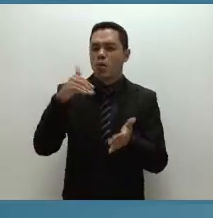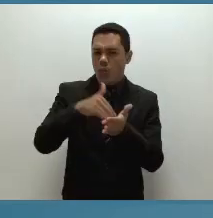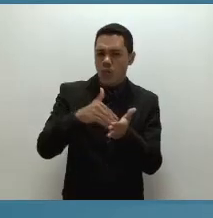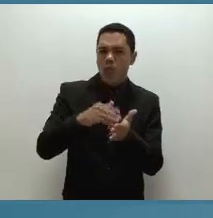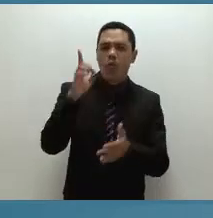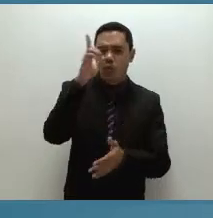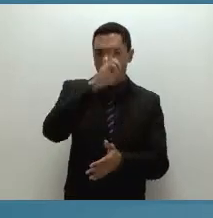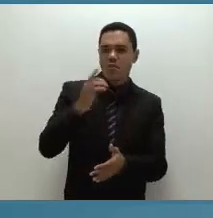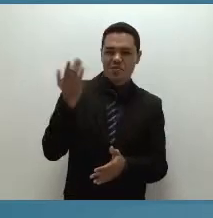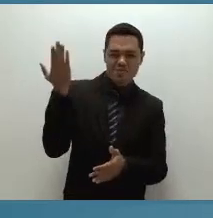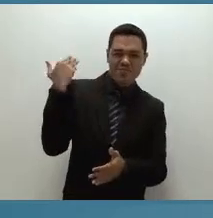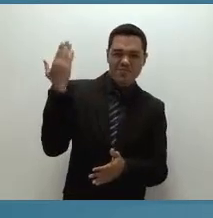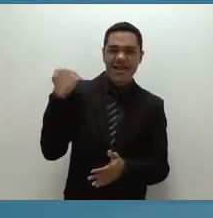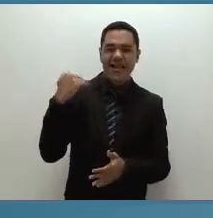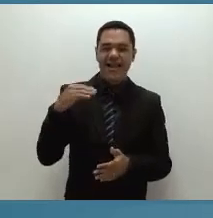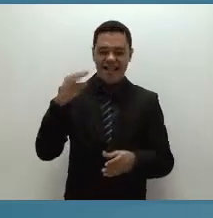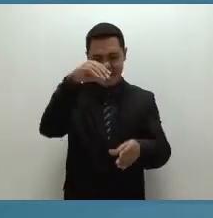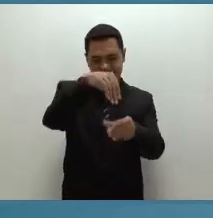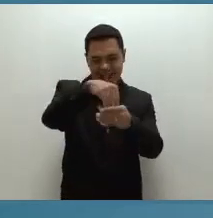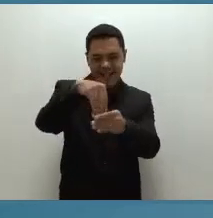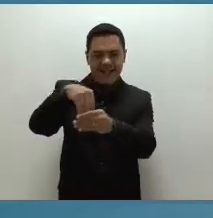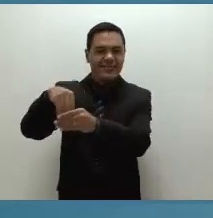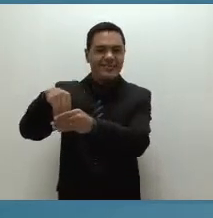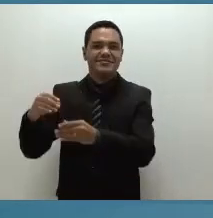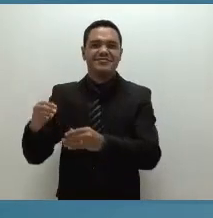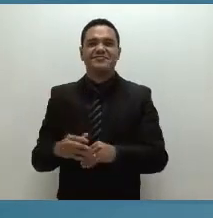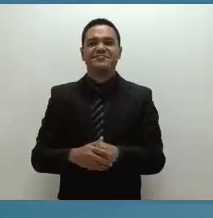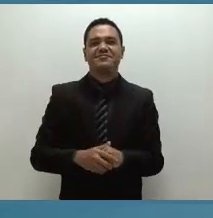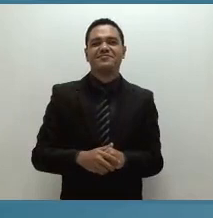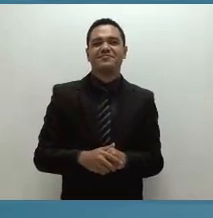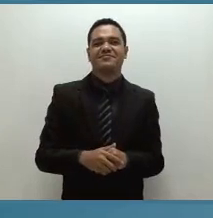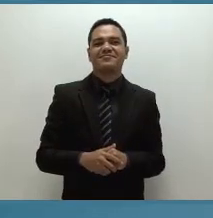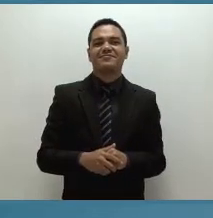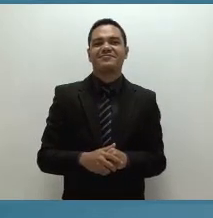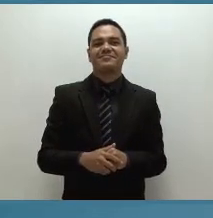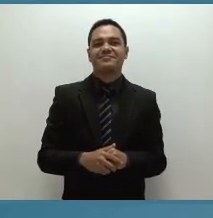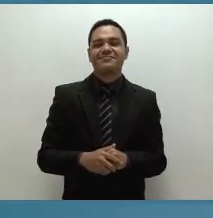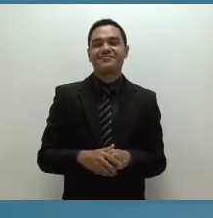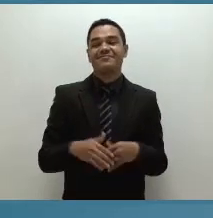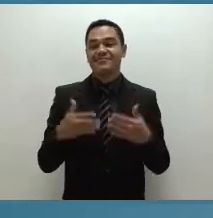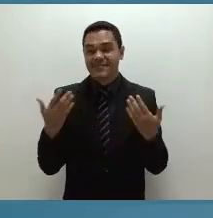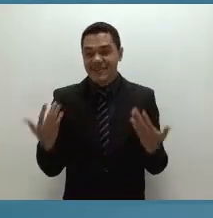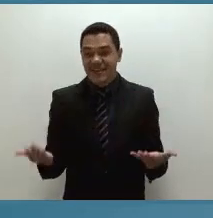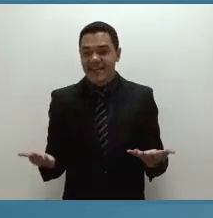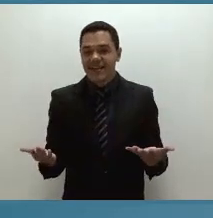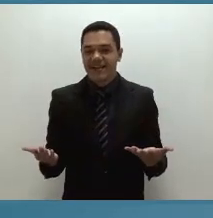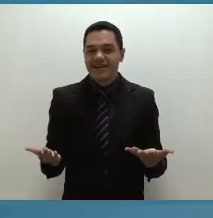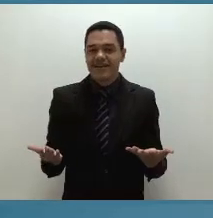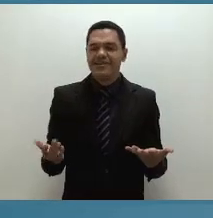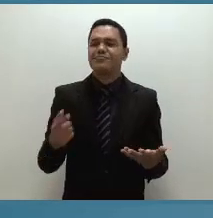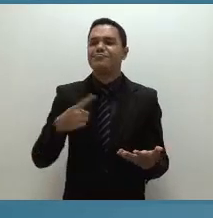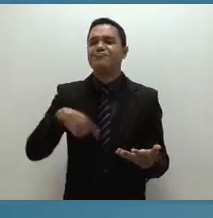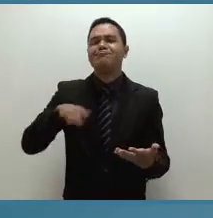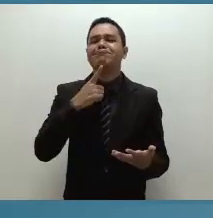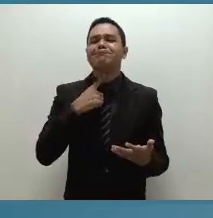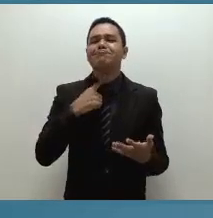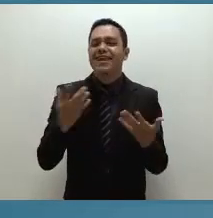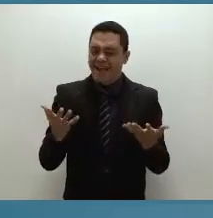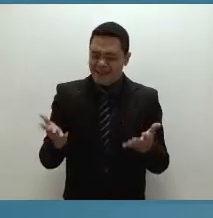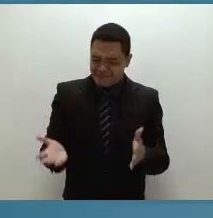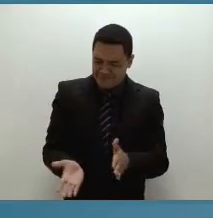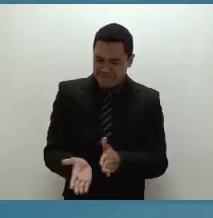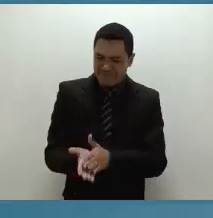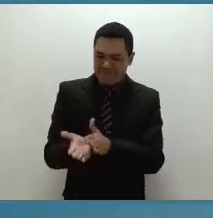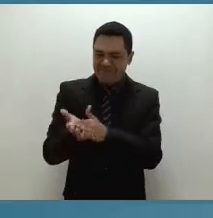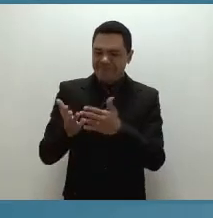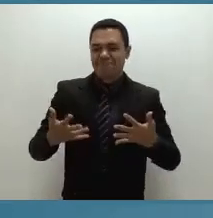das eleições. E já de antemão desejamos um feliz, um profícuo segundo turno à